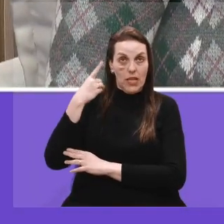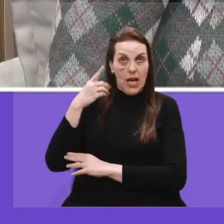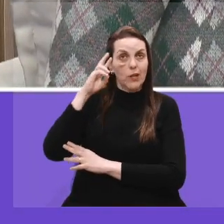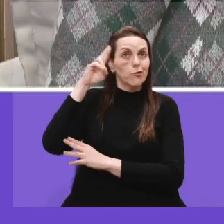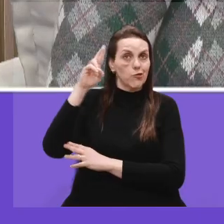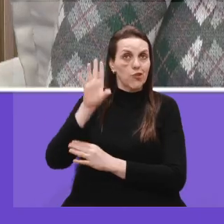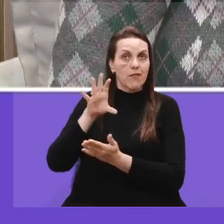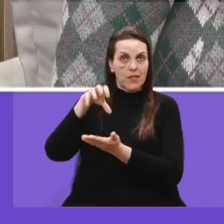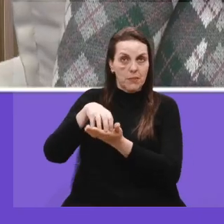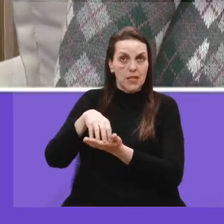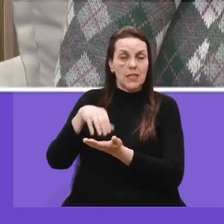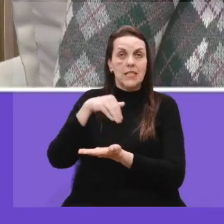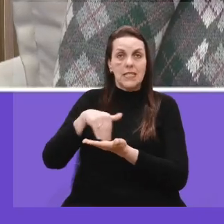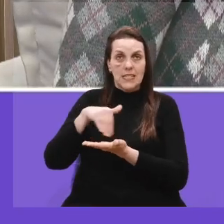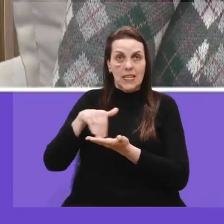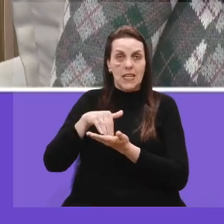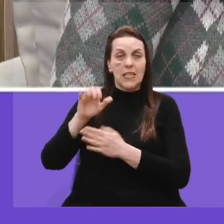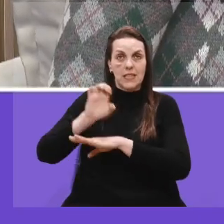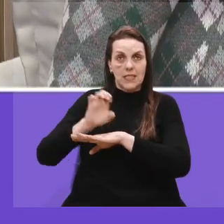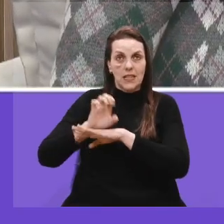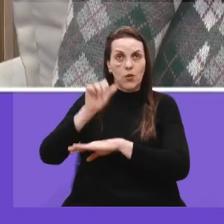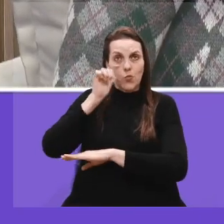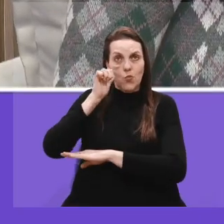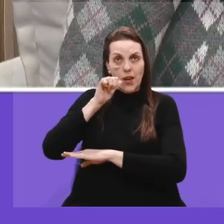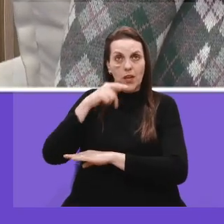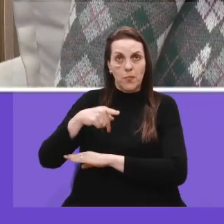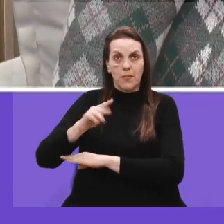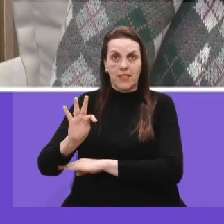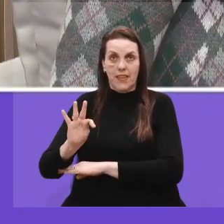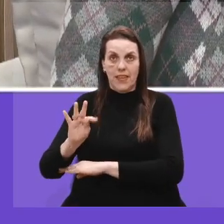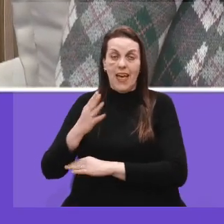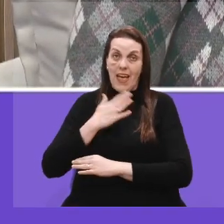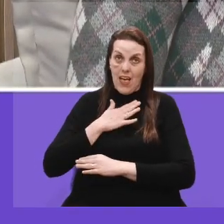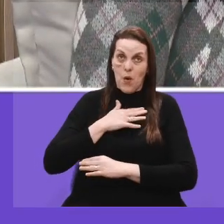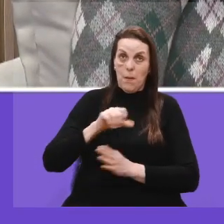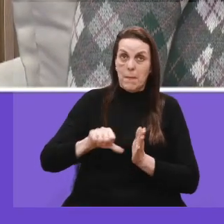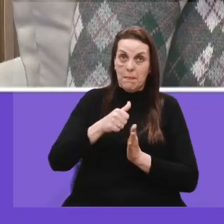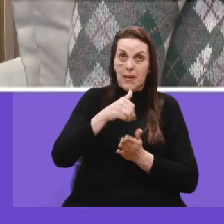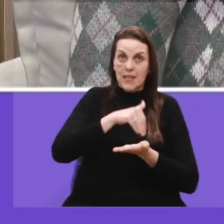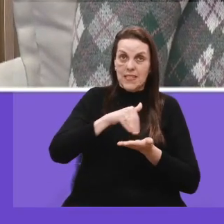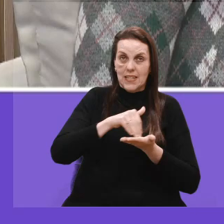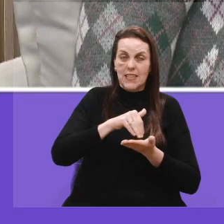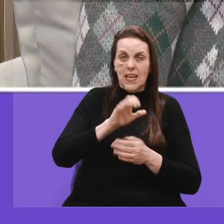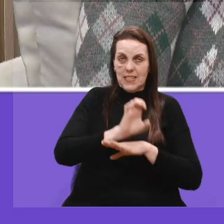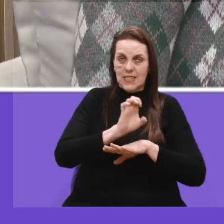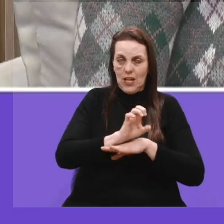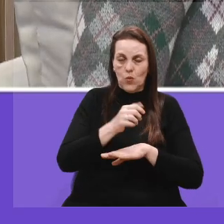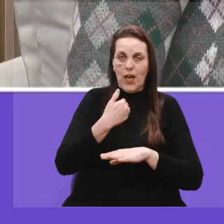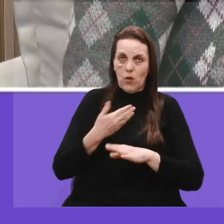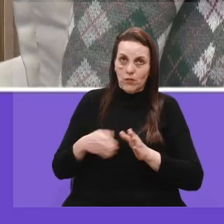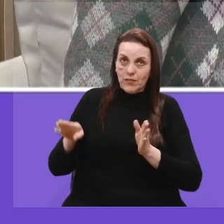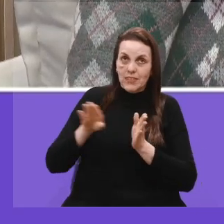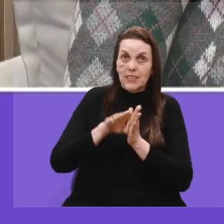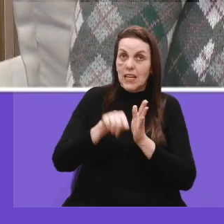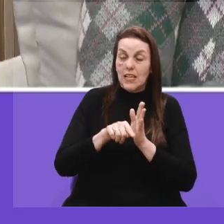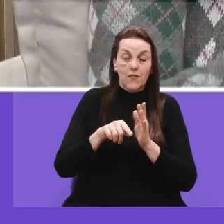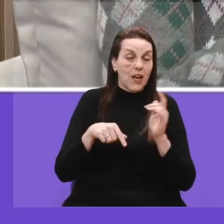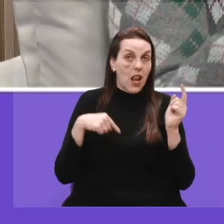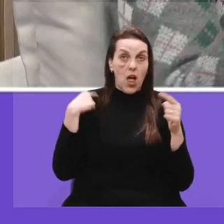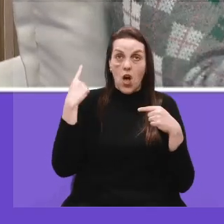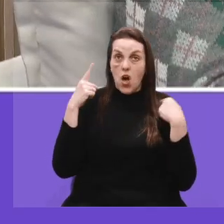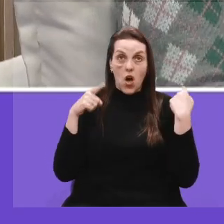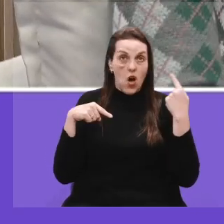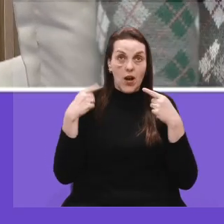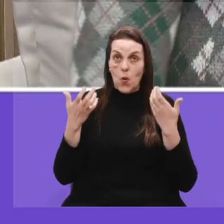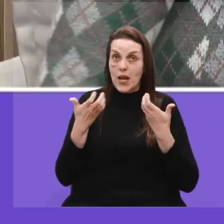deputado, era chefe de gabinete e era secretária estadual de mulheres do PT. Fui a primeira secretária estadual. E eu vim para cá enlouquecida, porque tem